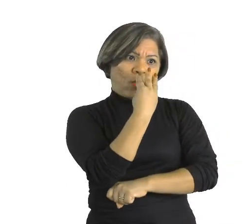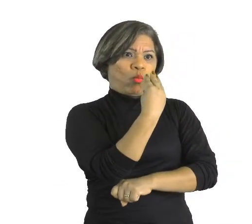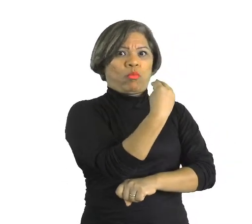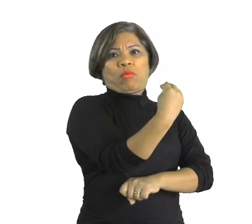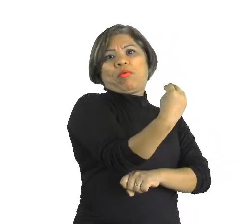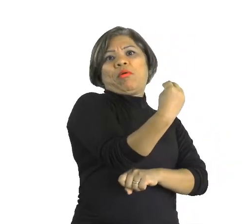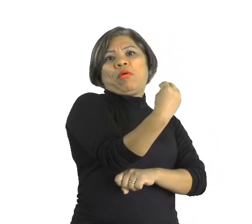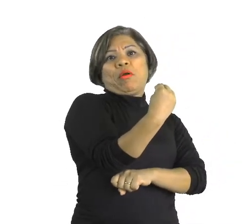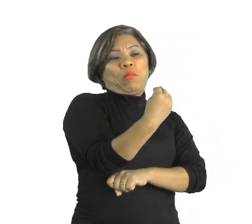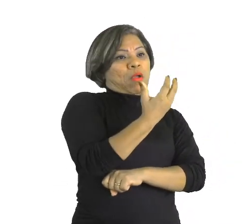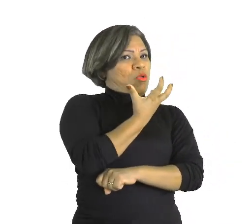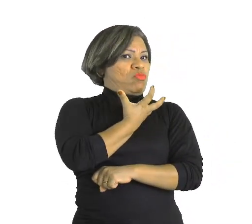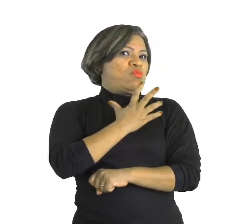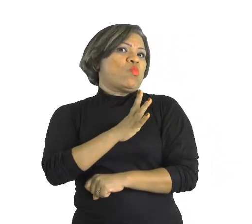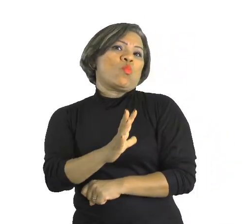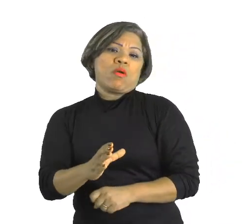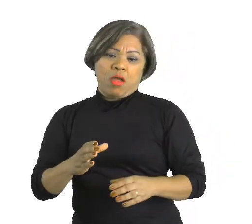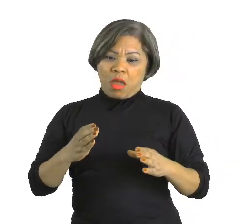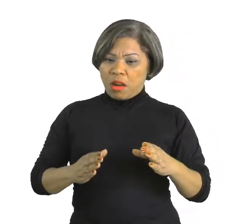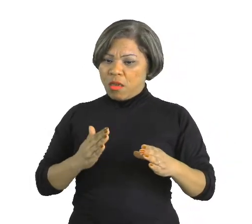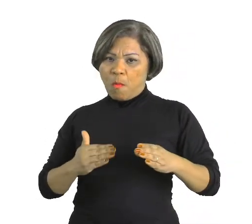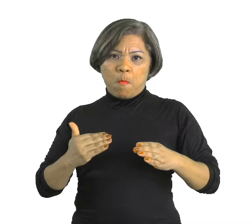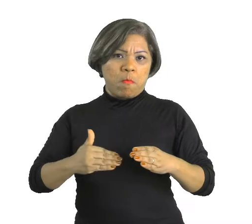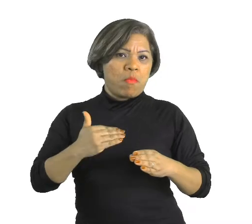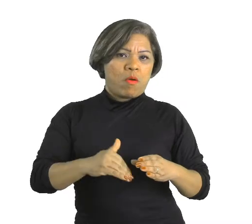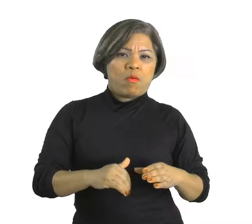chocolate. Eles queriam comer